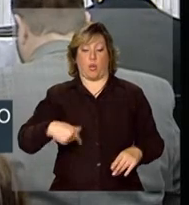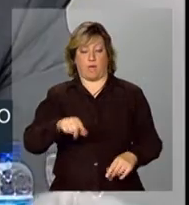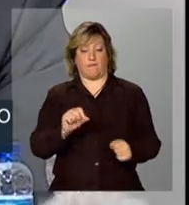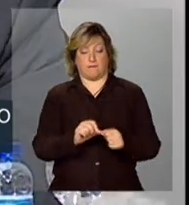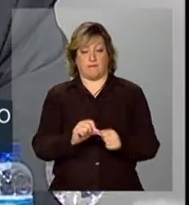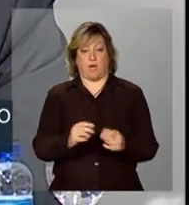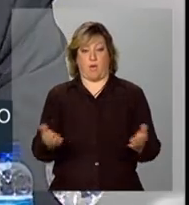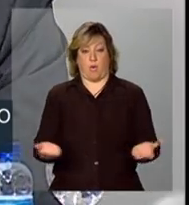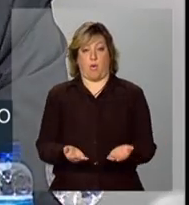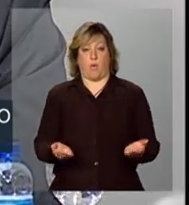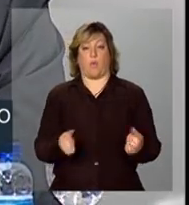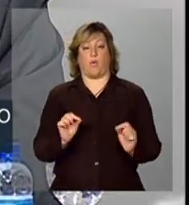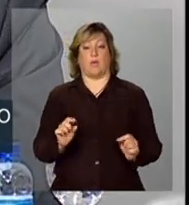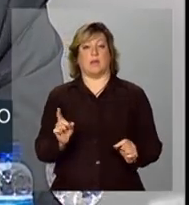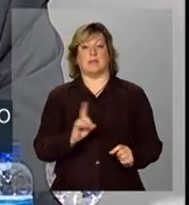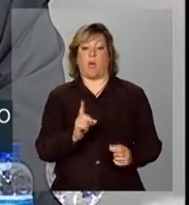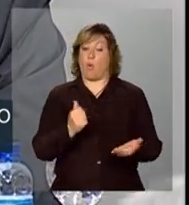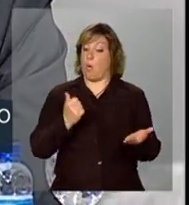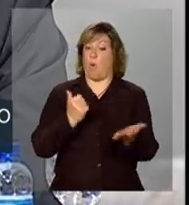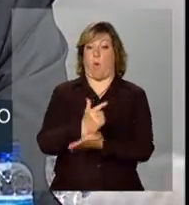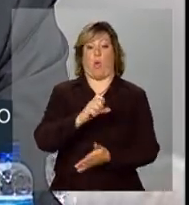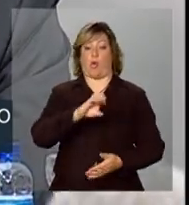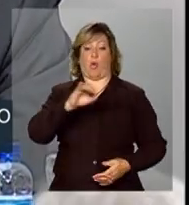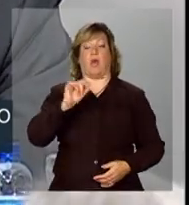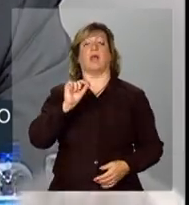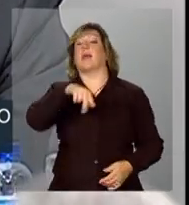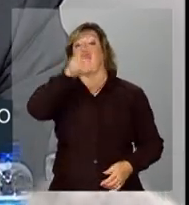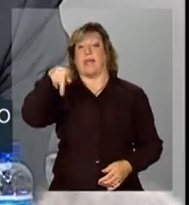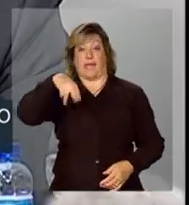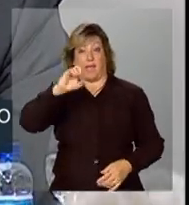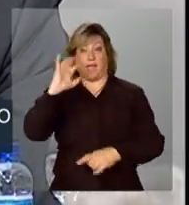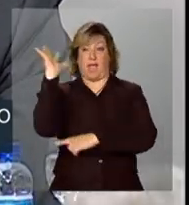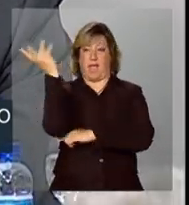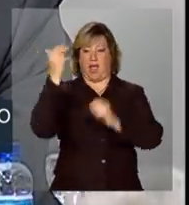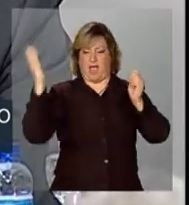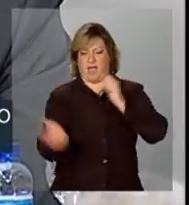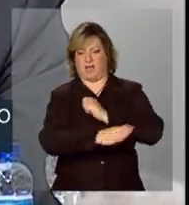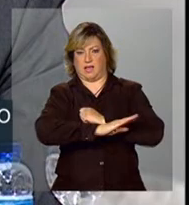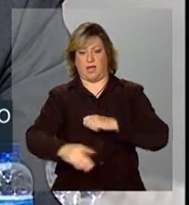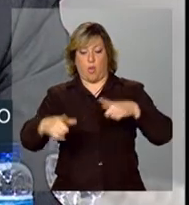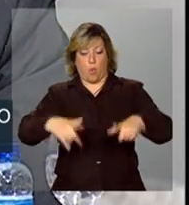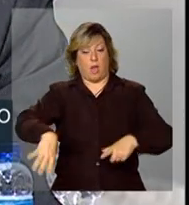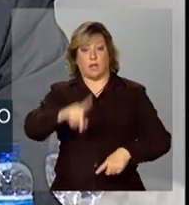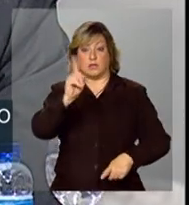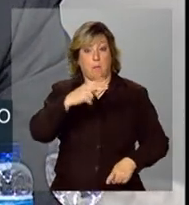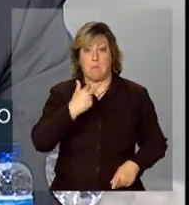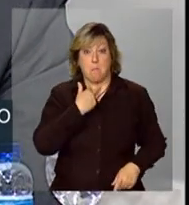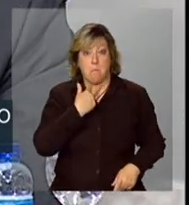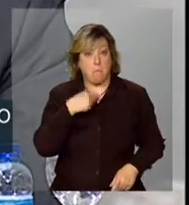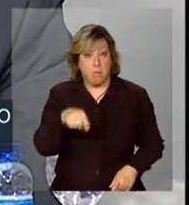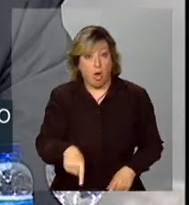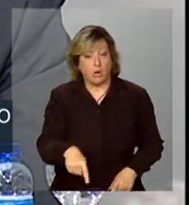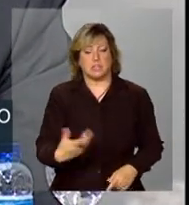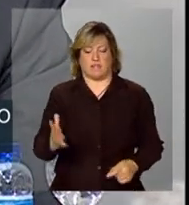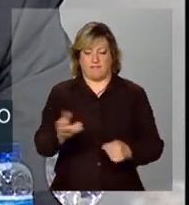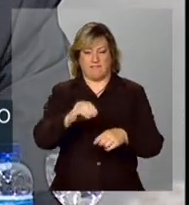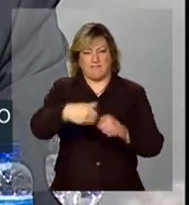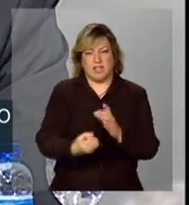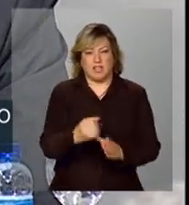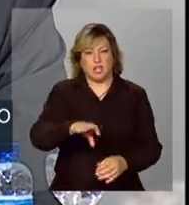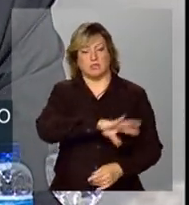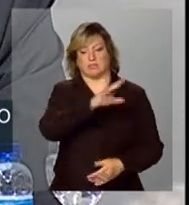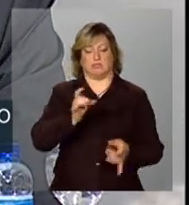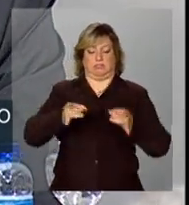hoje, não comprar soja de quem desmata em áreas que não deve desmatar ou não pode. Não é?